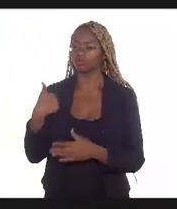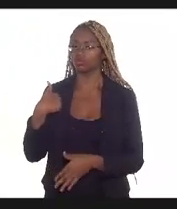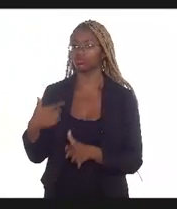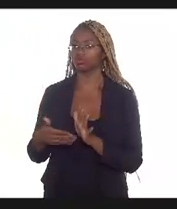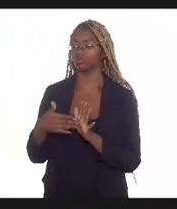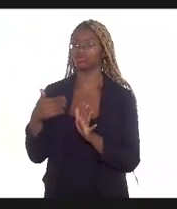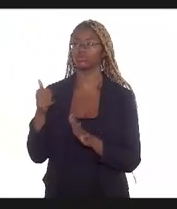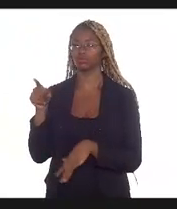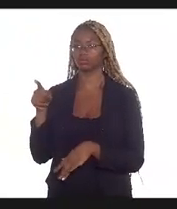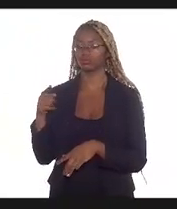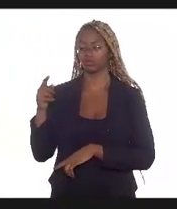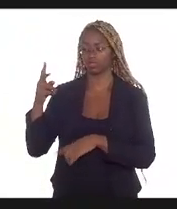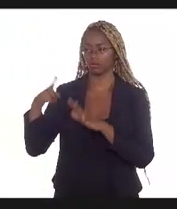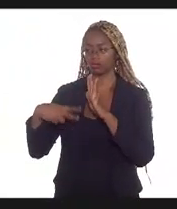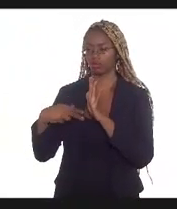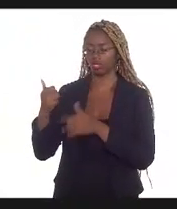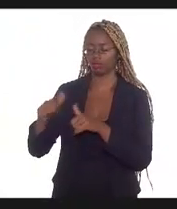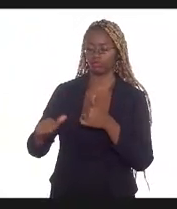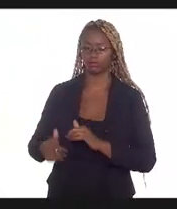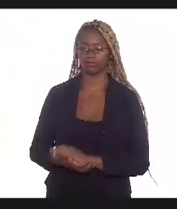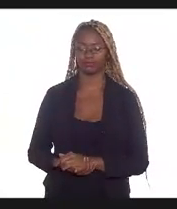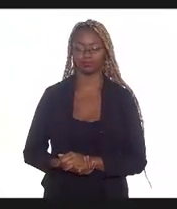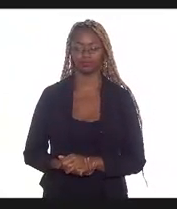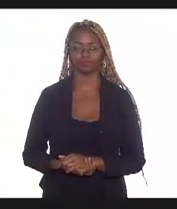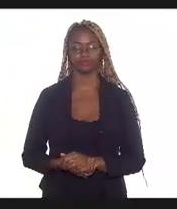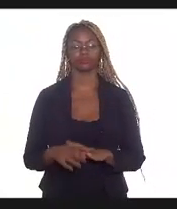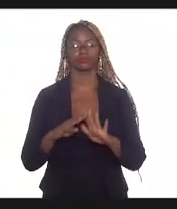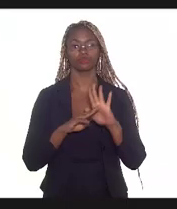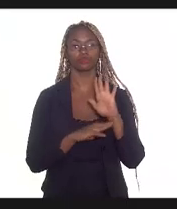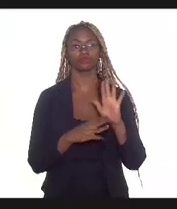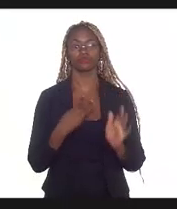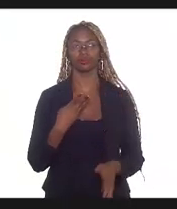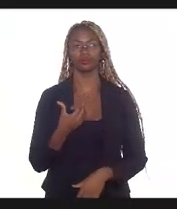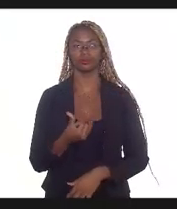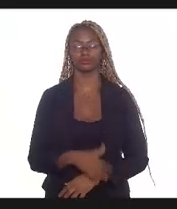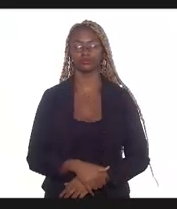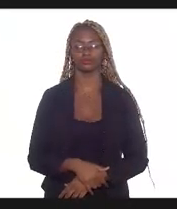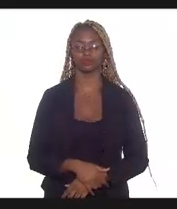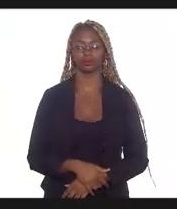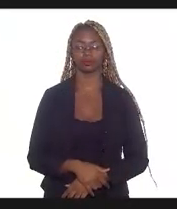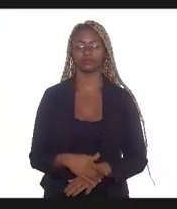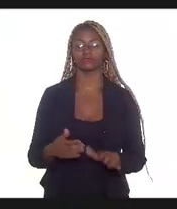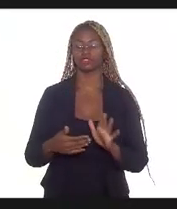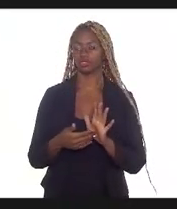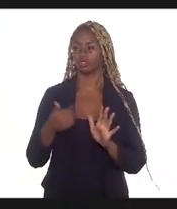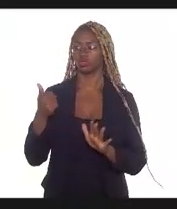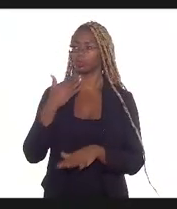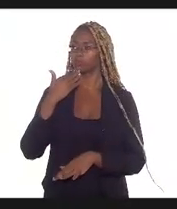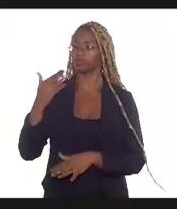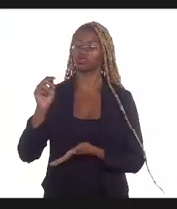análise do parecer. O 36, retirar de pauta pedido do